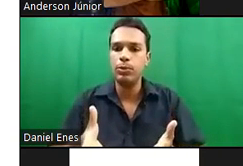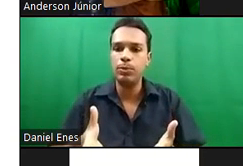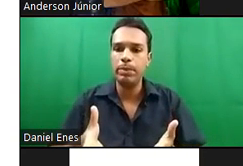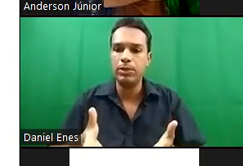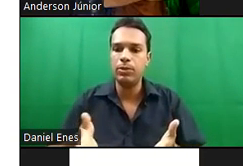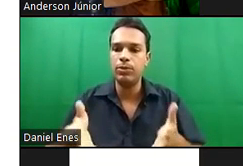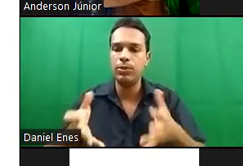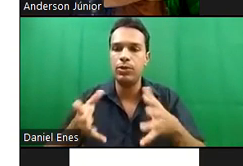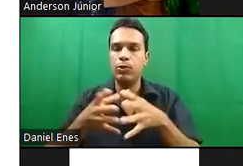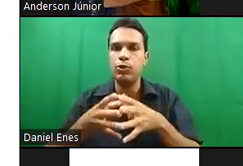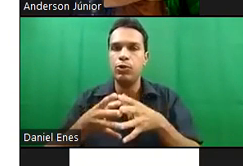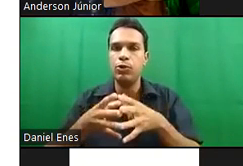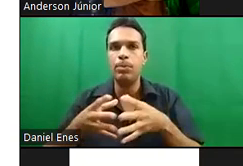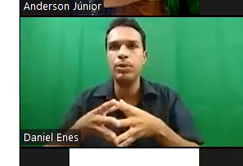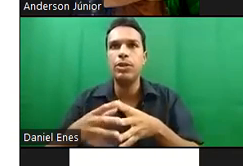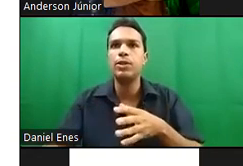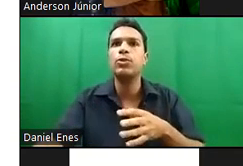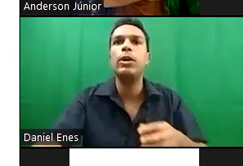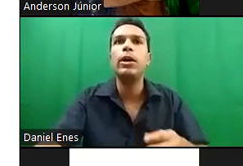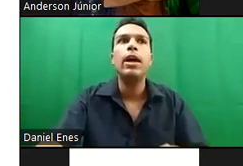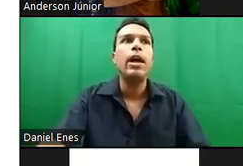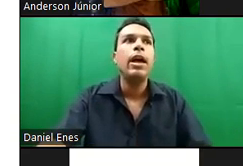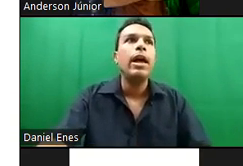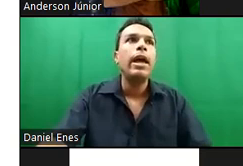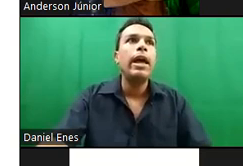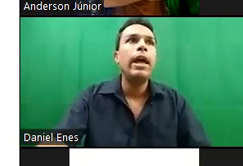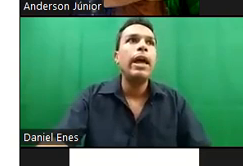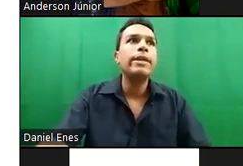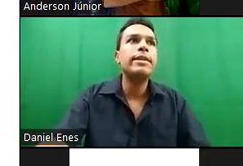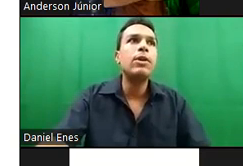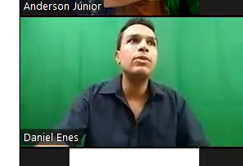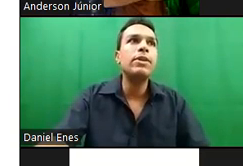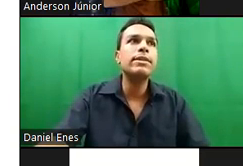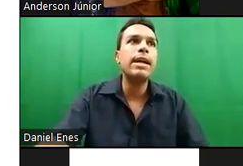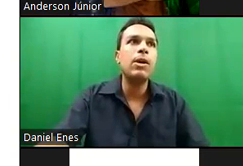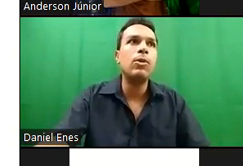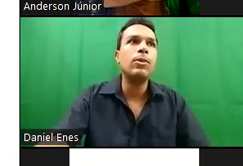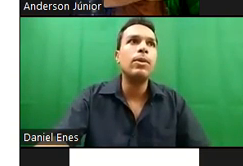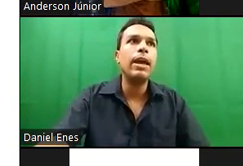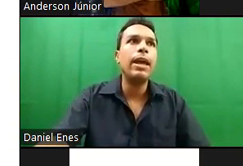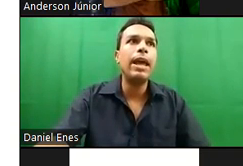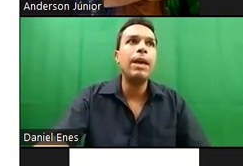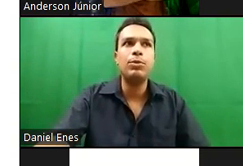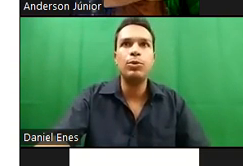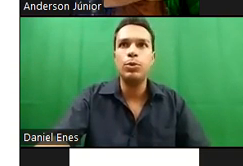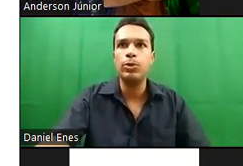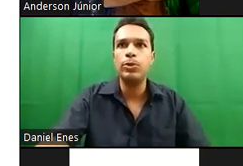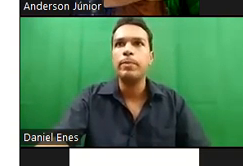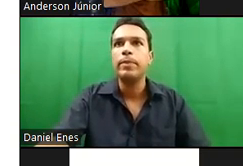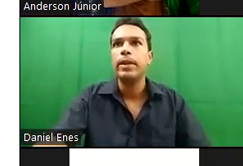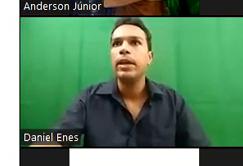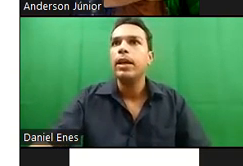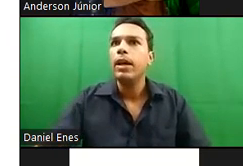o João Pedro utilizou, se é universal, é para o mundo